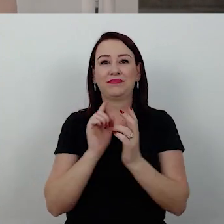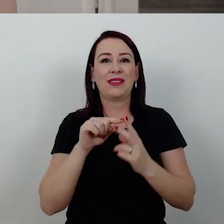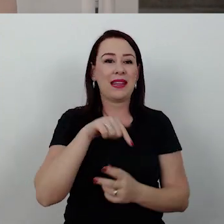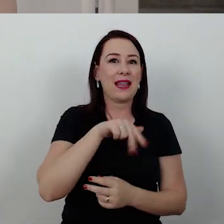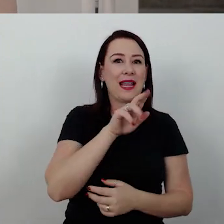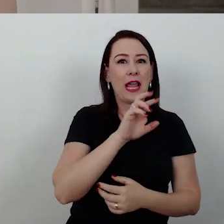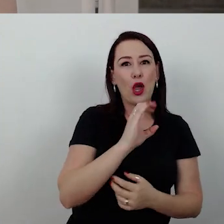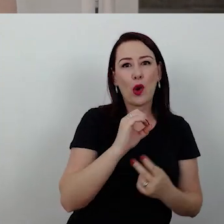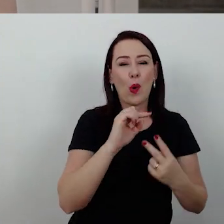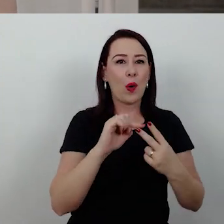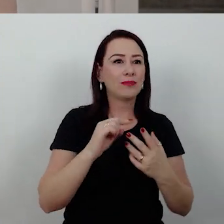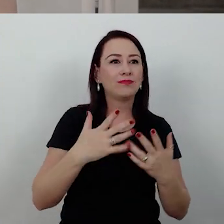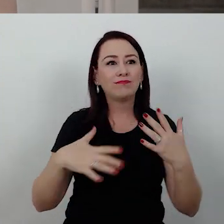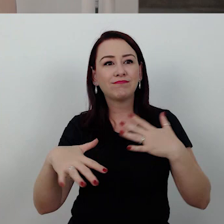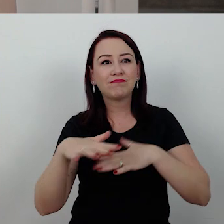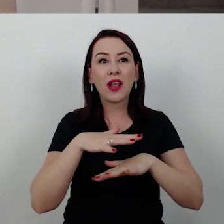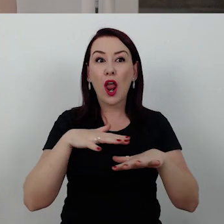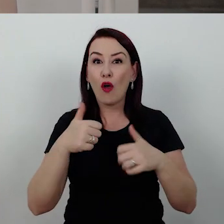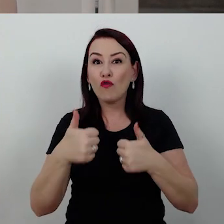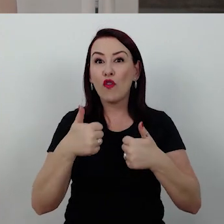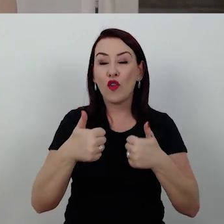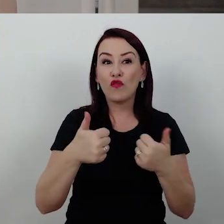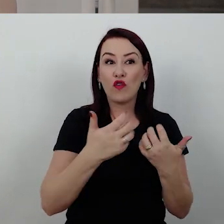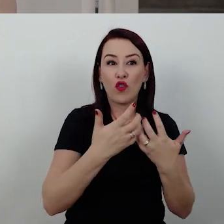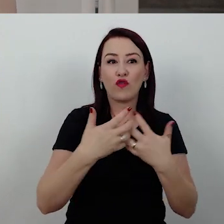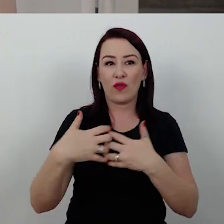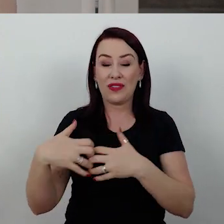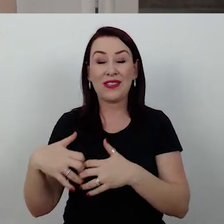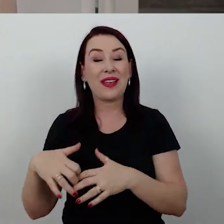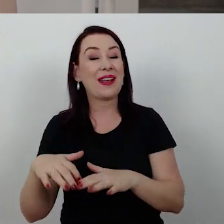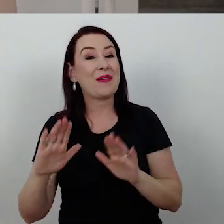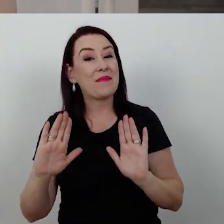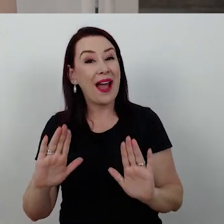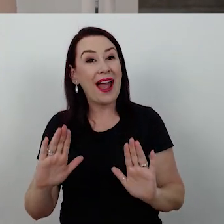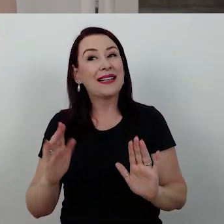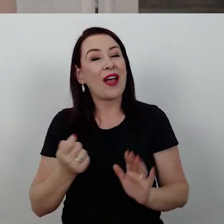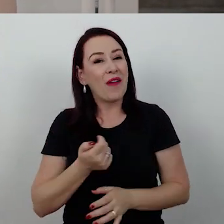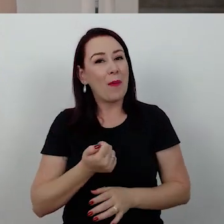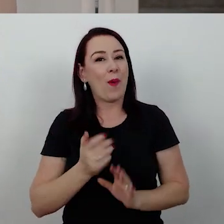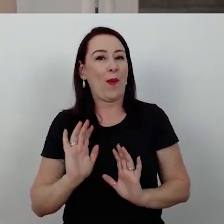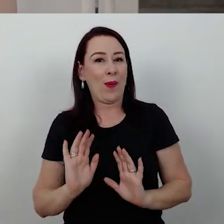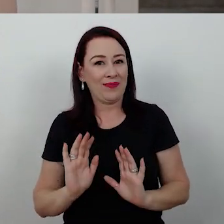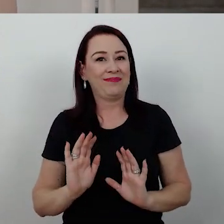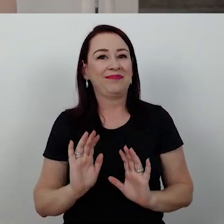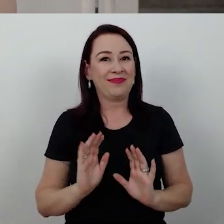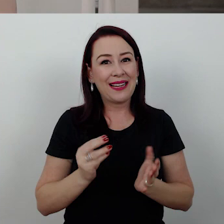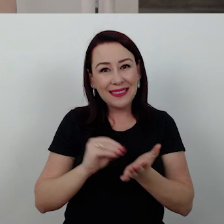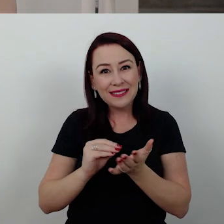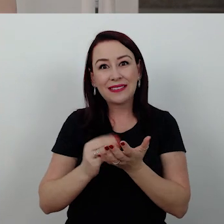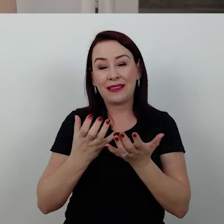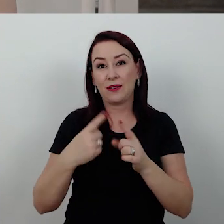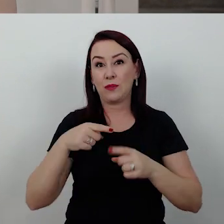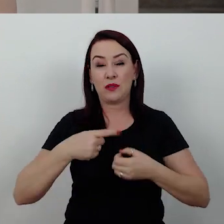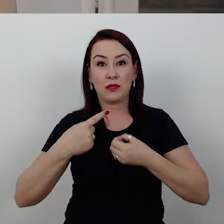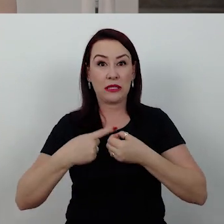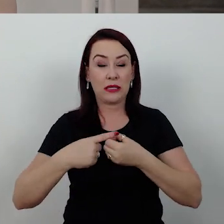ao mesmo tempo, e que foi funcionando, mas ainda não era suficiente. Né? Uma